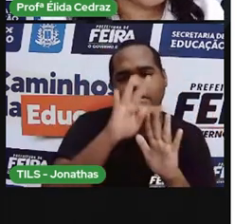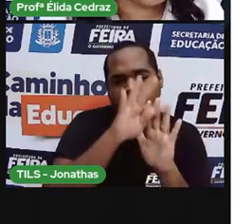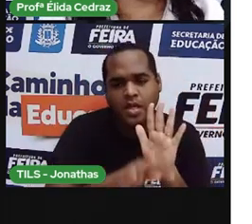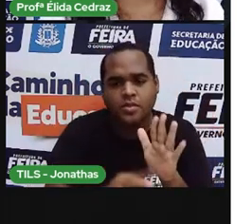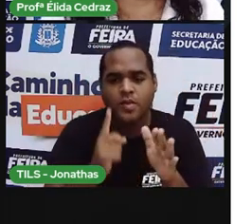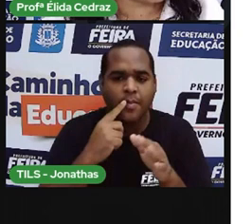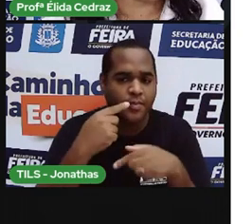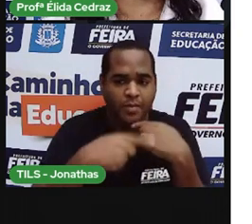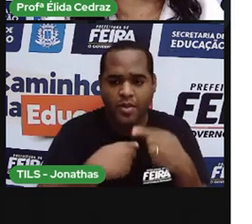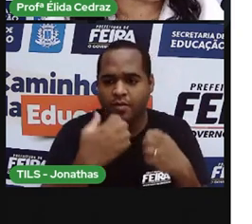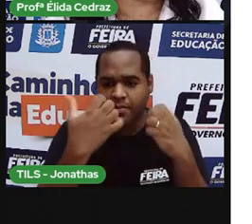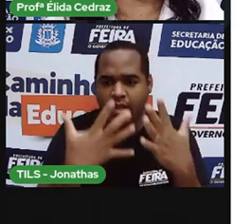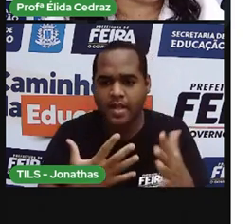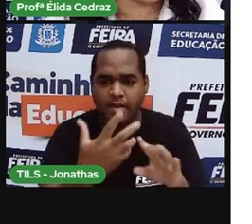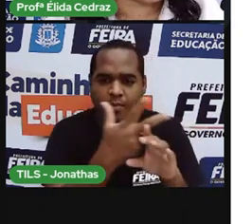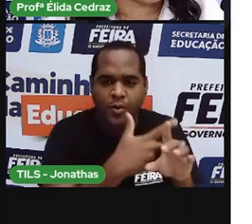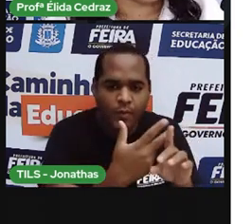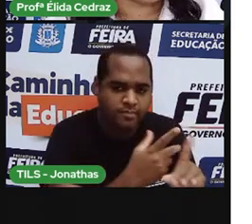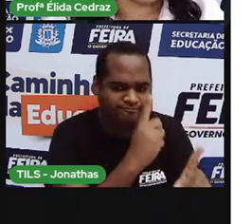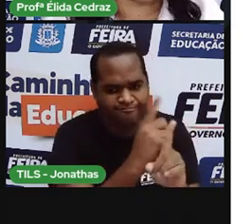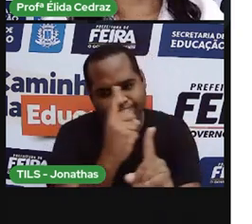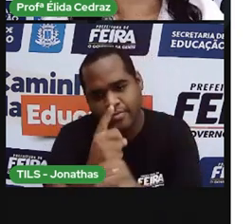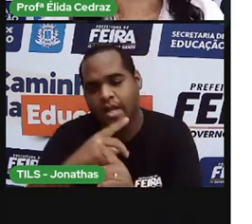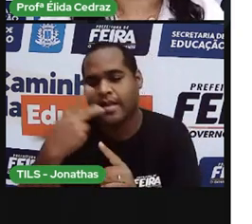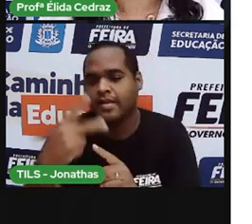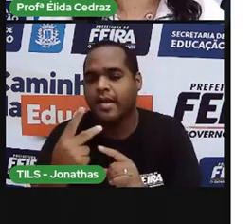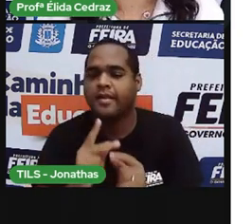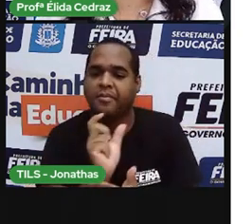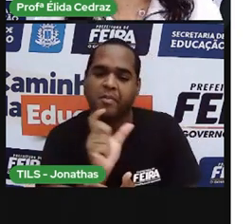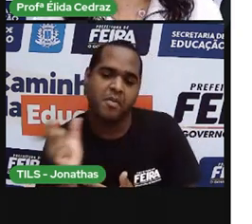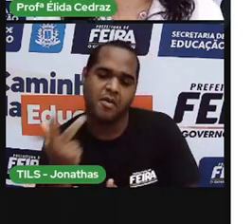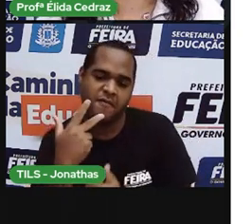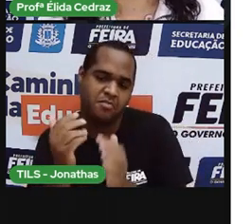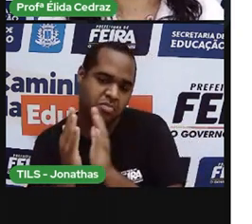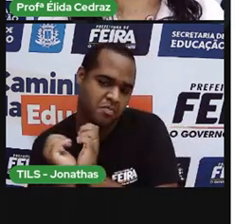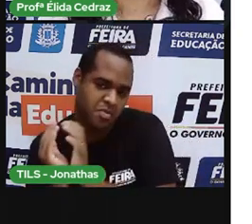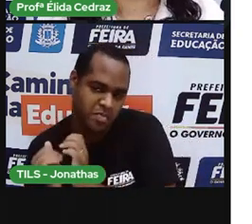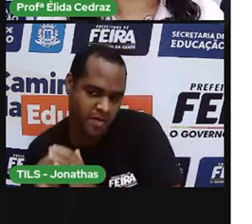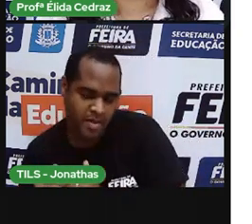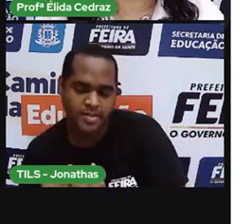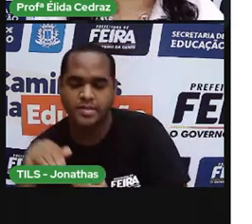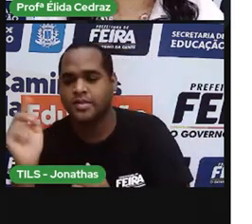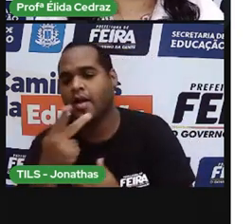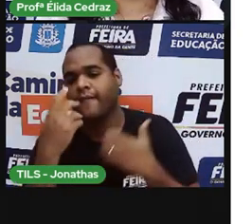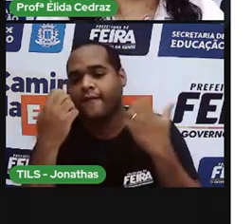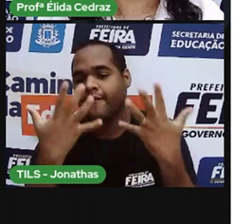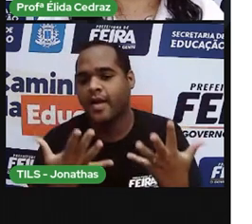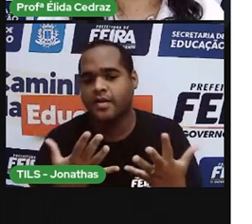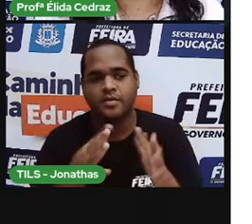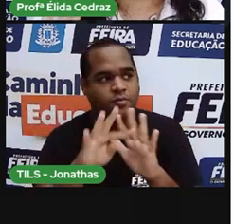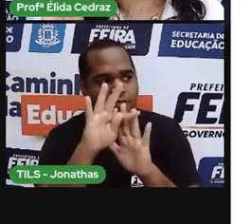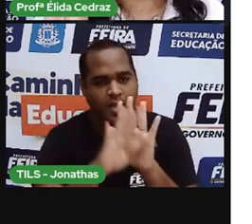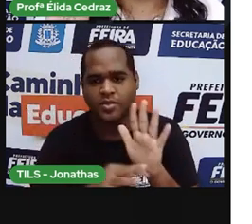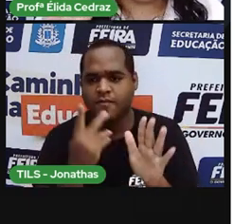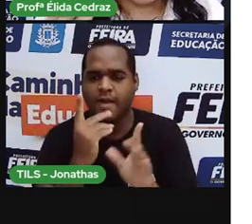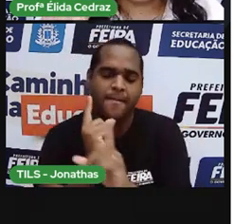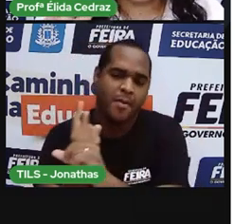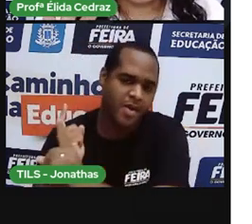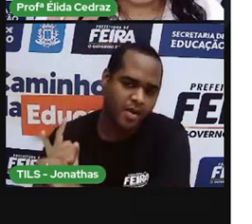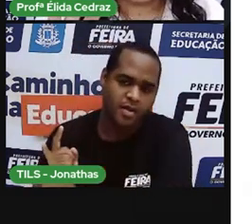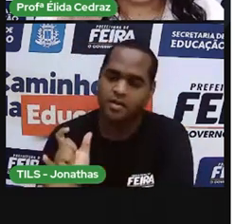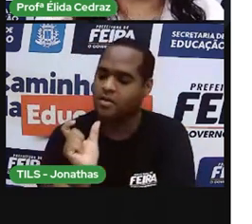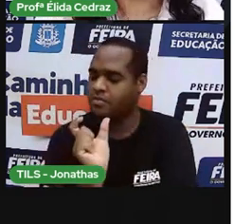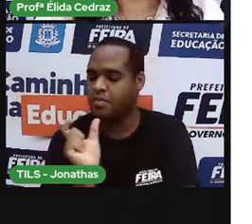procurar lá as palavrinhas que a Pró está pedindo, tá bem? Então, encontre no texto palavras com